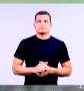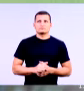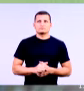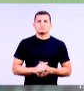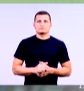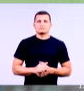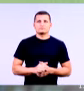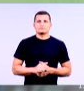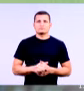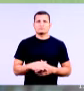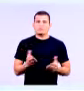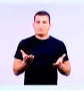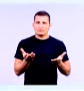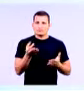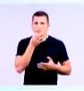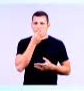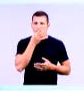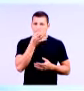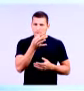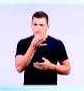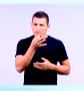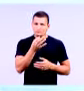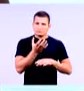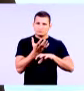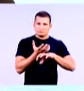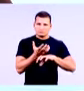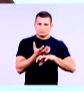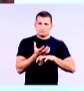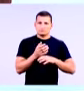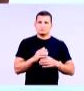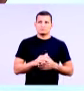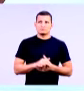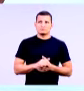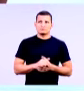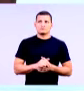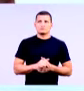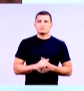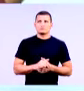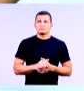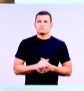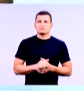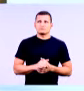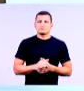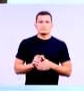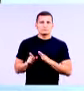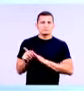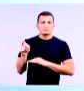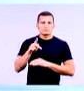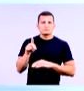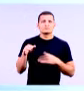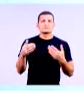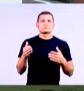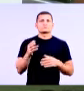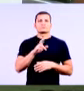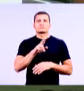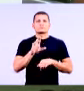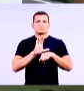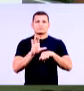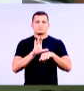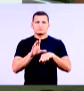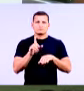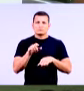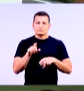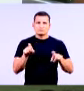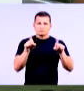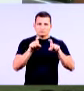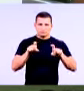eu quero fazer um comentário sobre a nossa disciplina. Bom, professor, qual é mesmo o nome do curso? O curso é curso de...